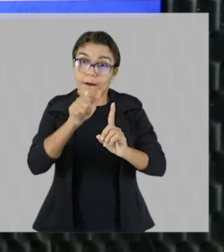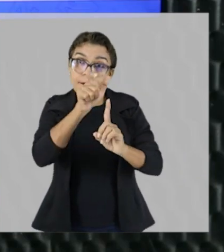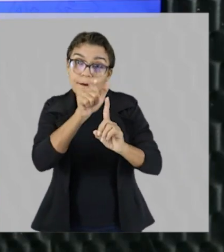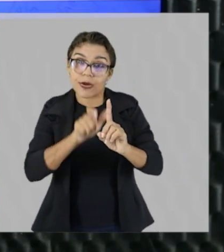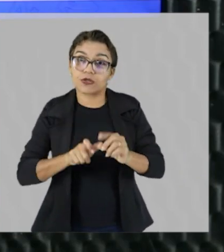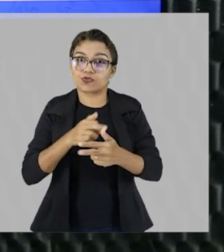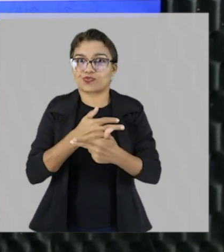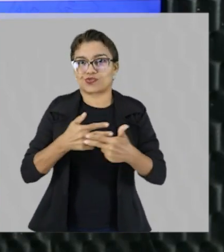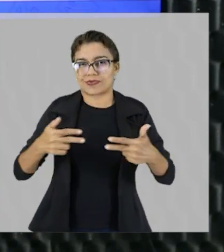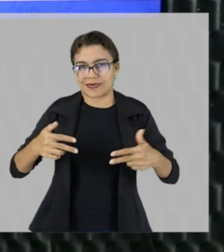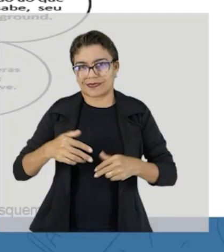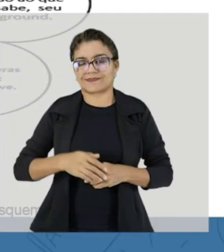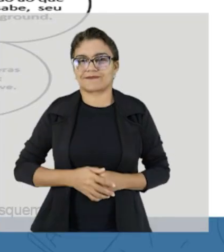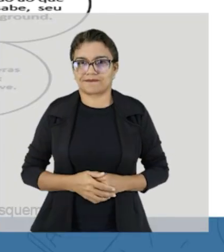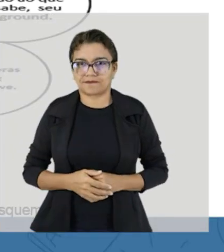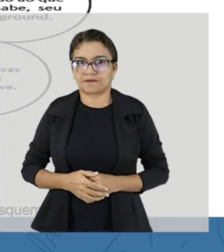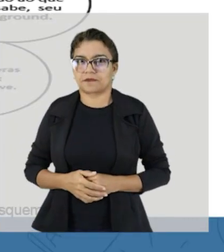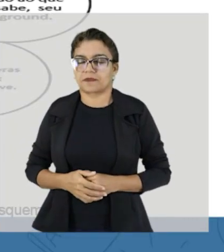falando